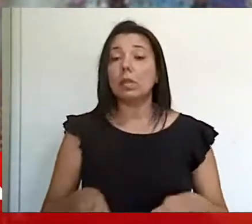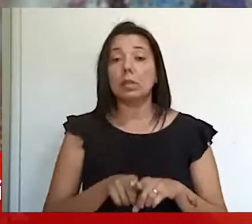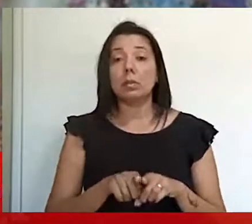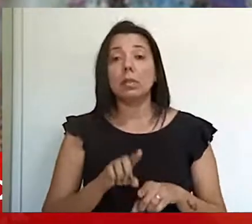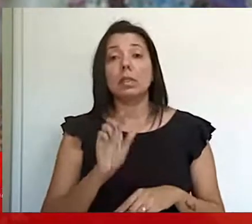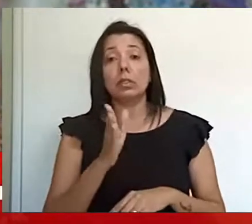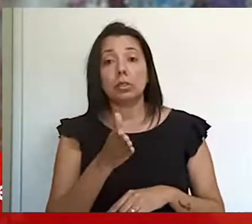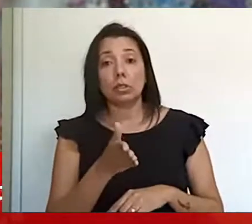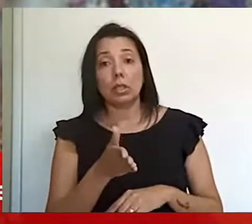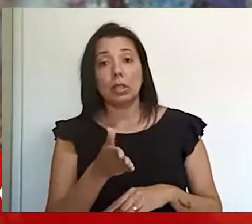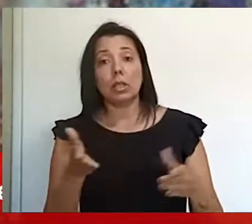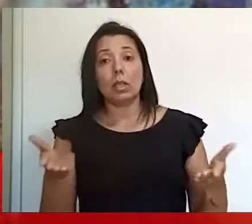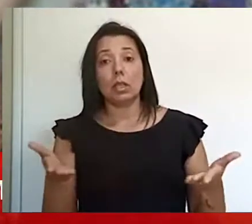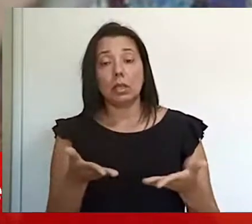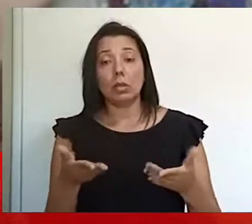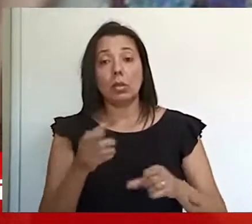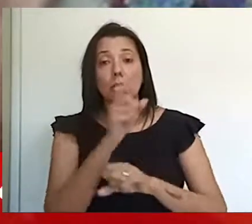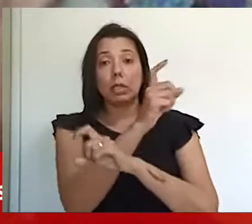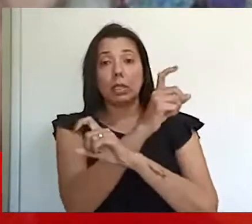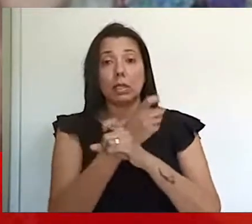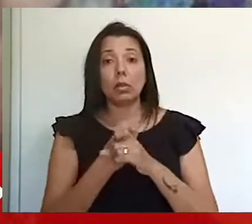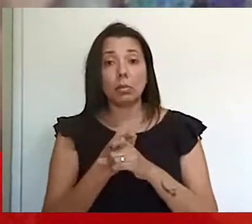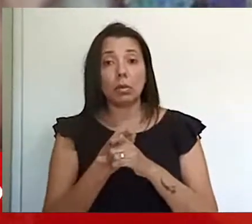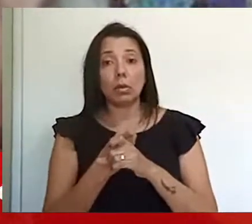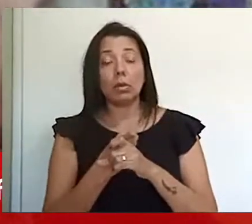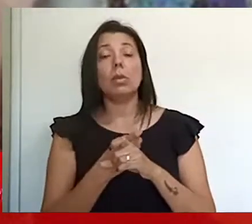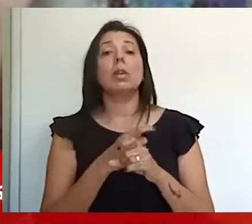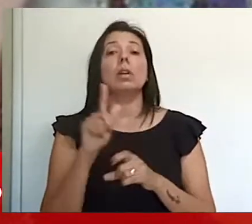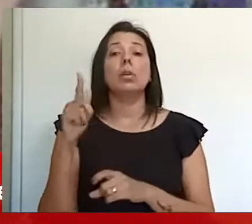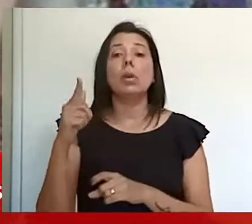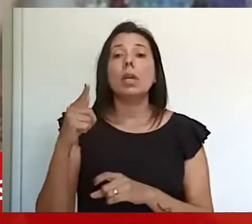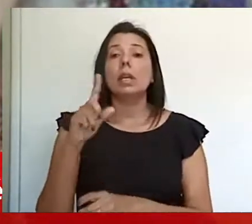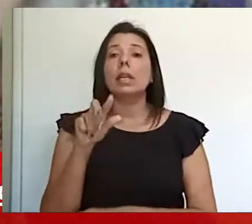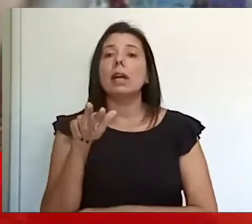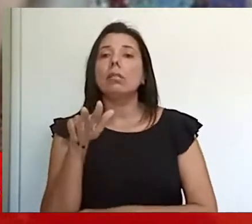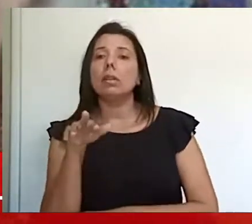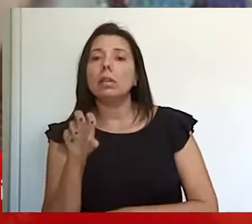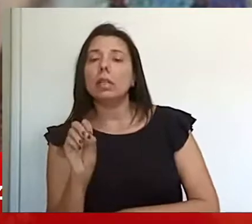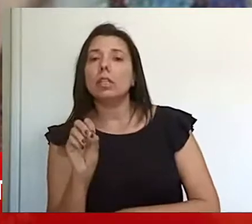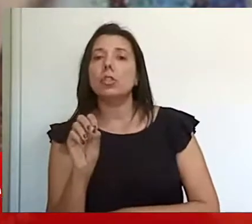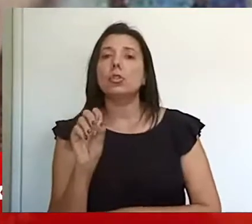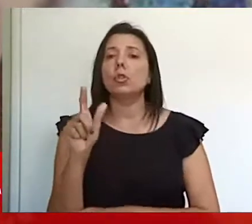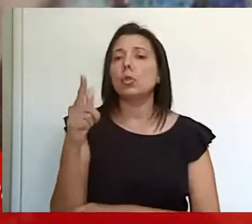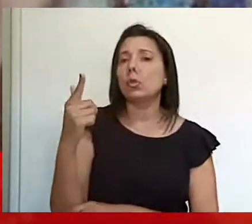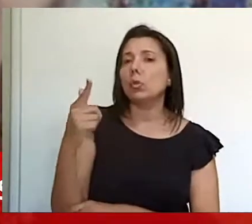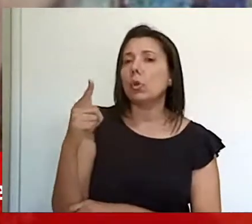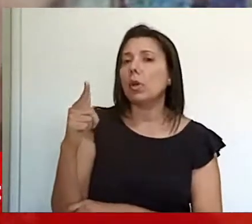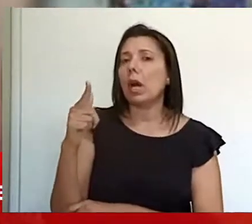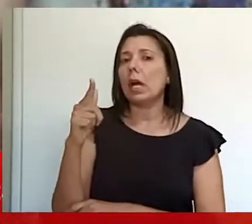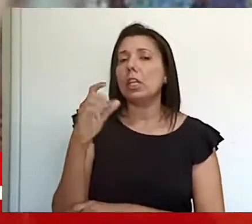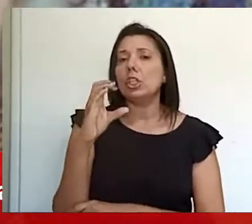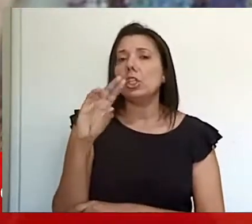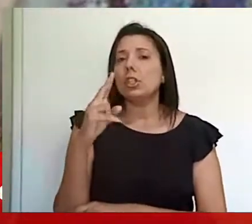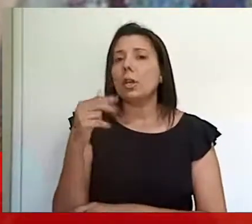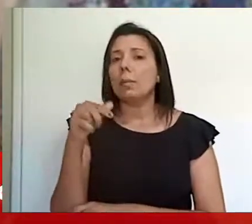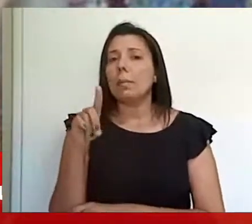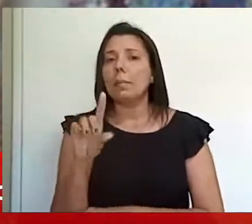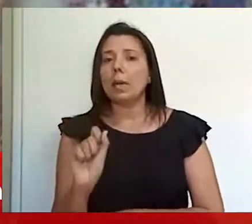Calunga, na região do Nordeste Goiano, Cavalcante, Teresina de Goiás, região da Chapada, em comunidades